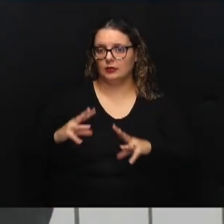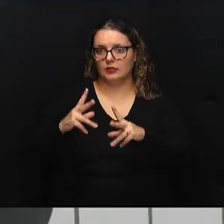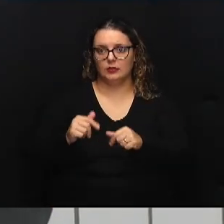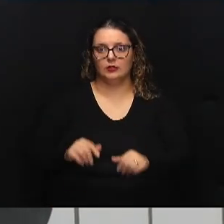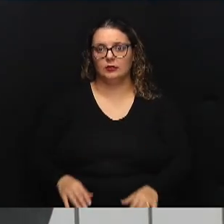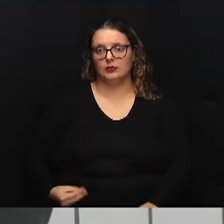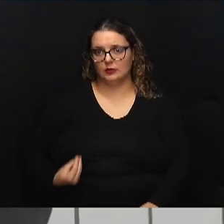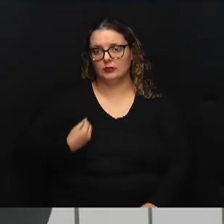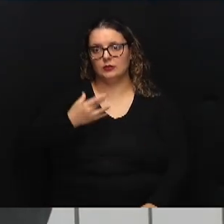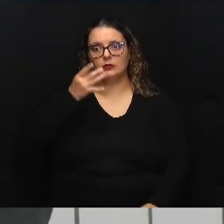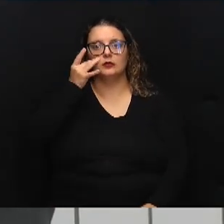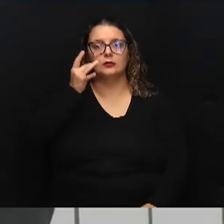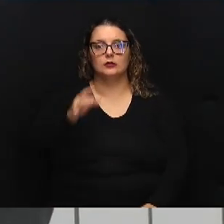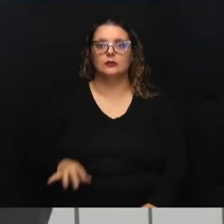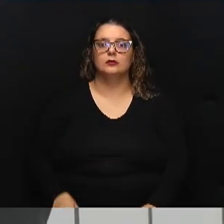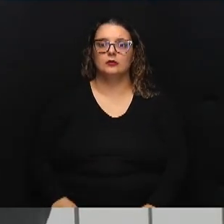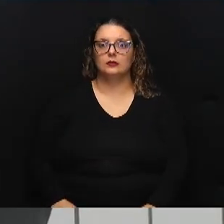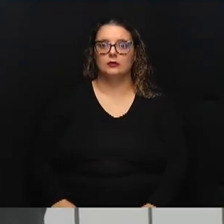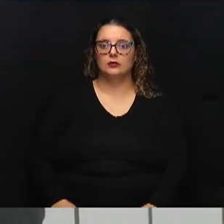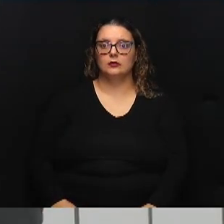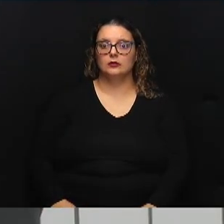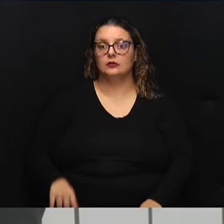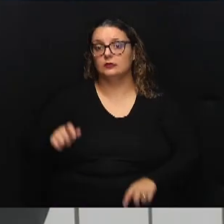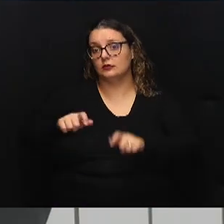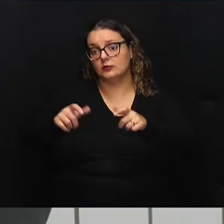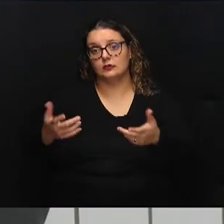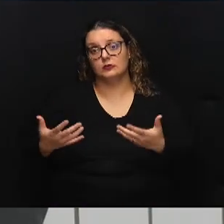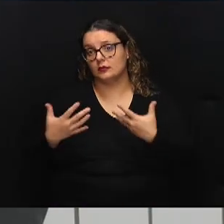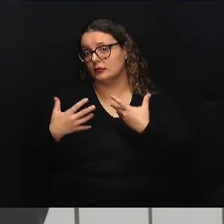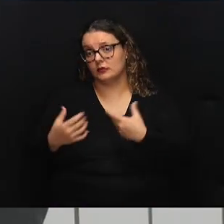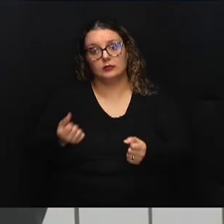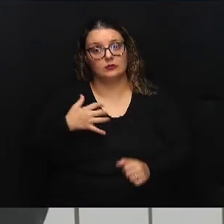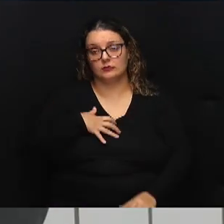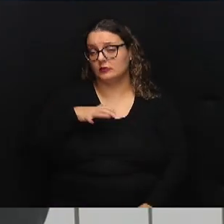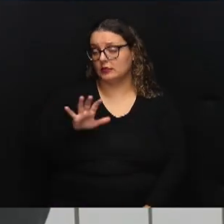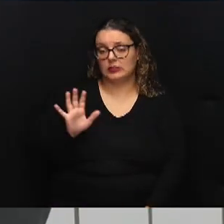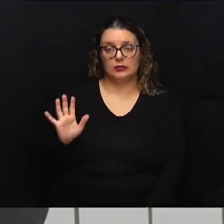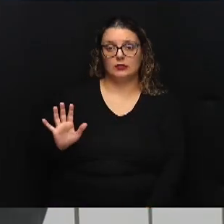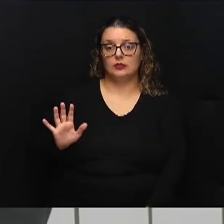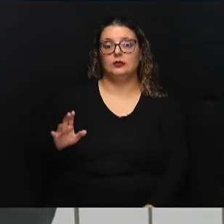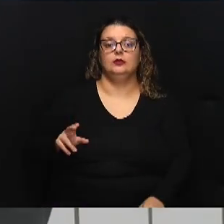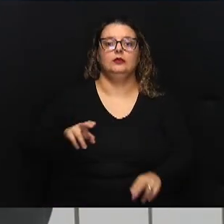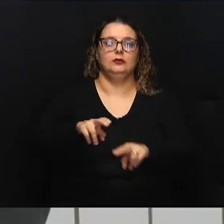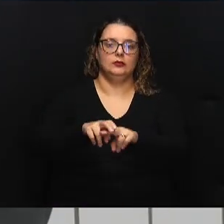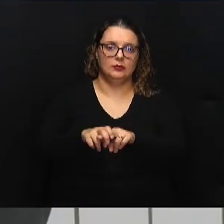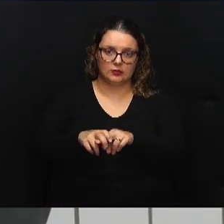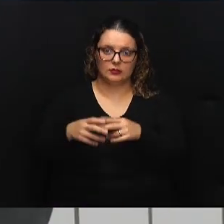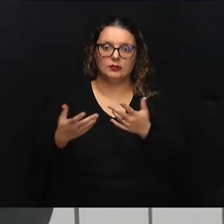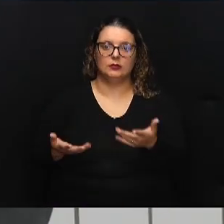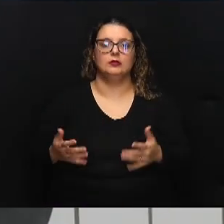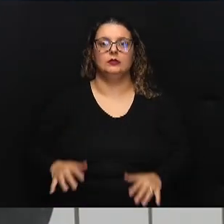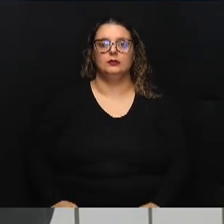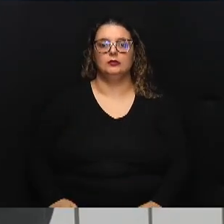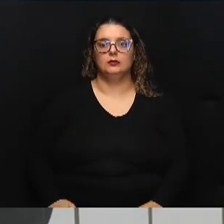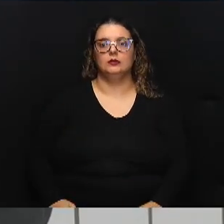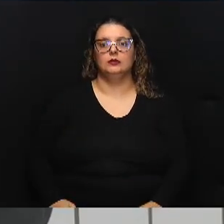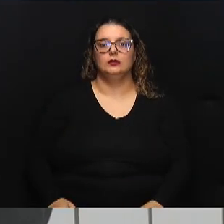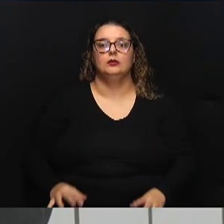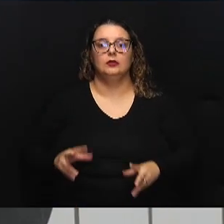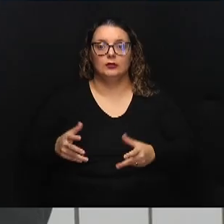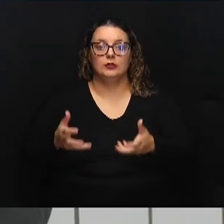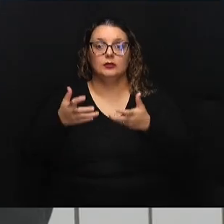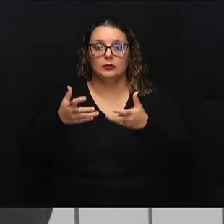totalmente presencial, né? E as pessoas não aceitam mais isso. Por isso, né, que todo mundo